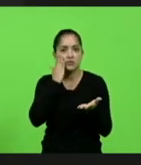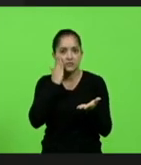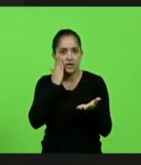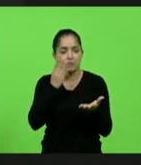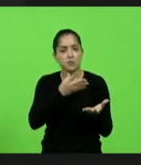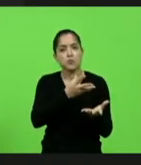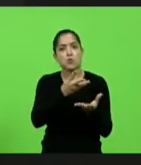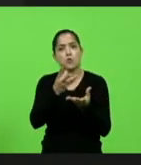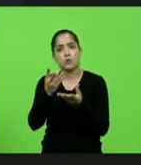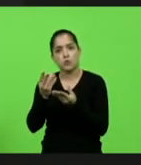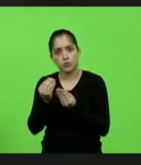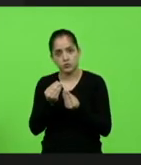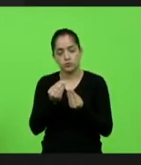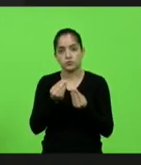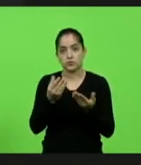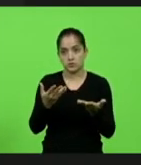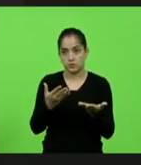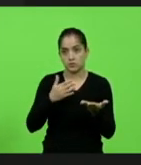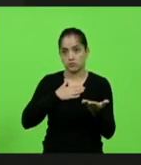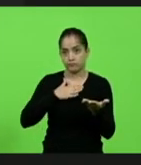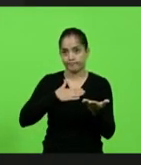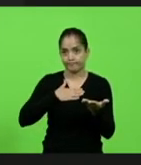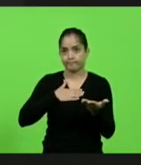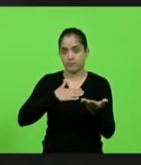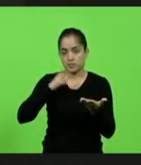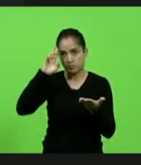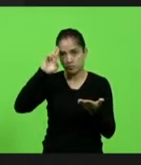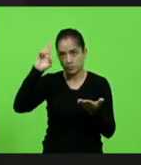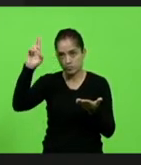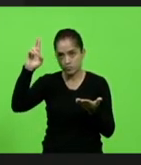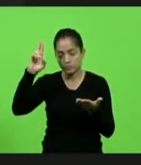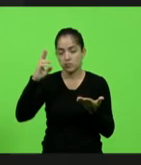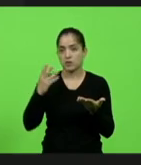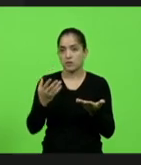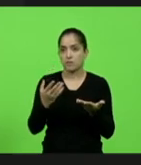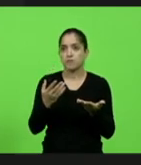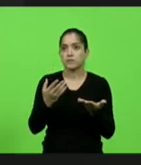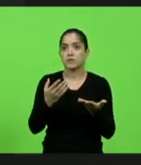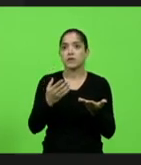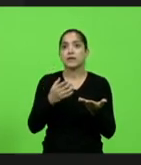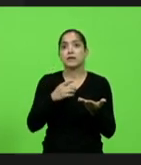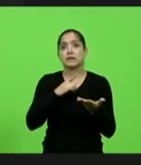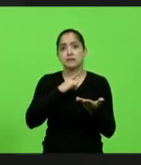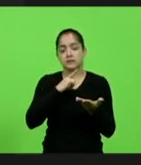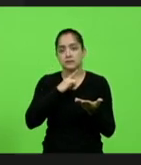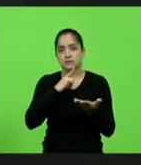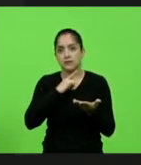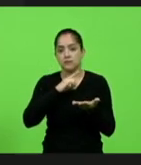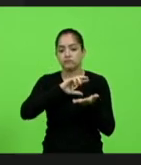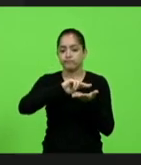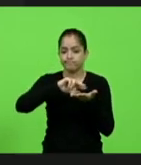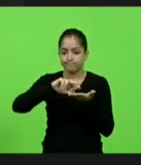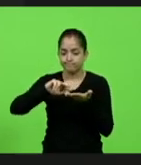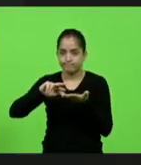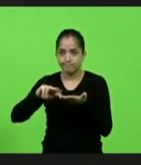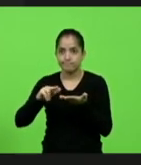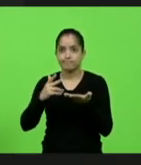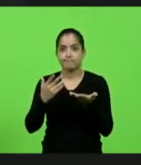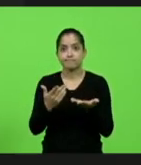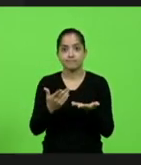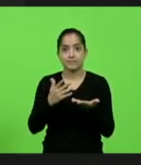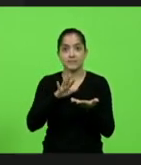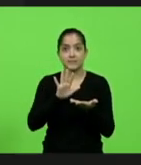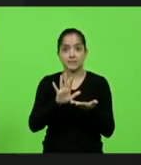conselhos, isso digo como dirigente municipal de educação, têm suas atribuições e